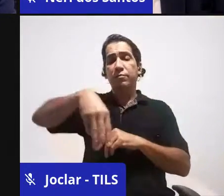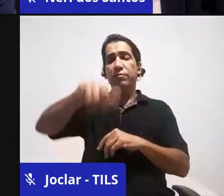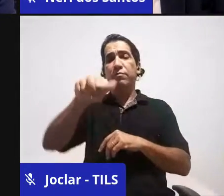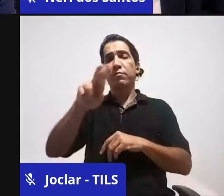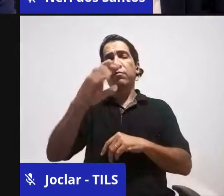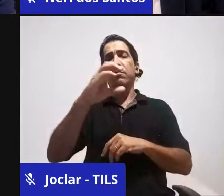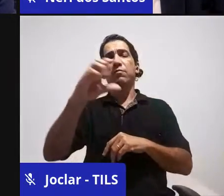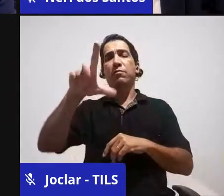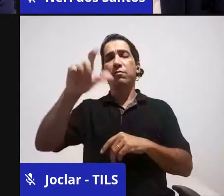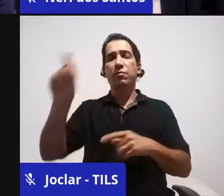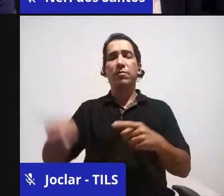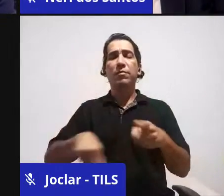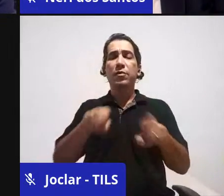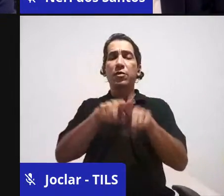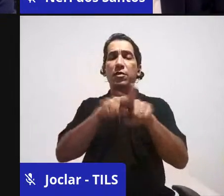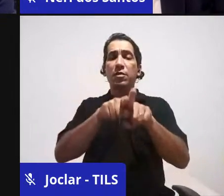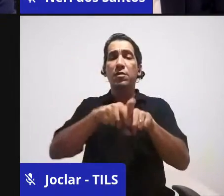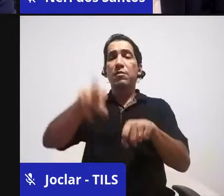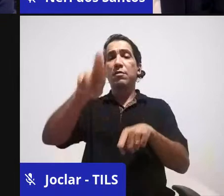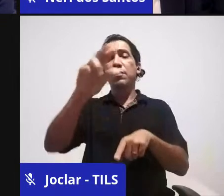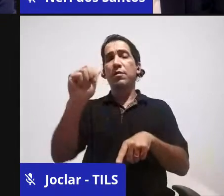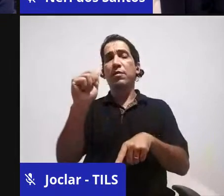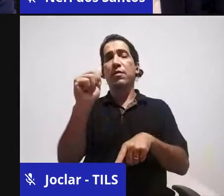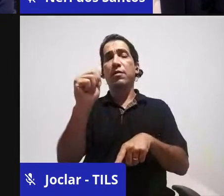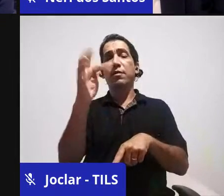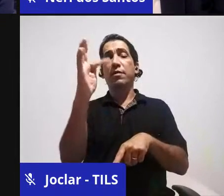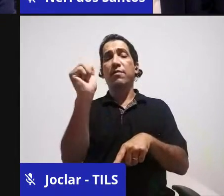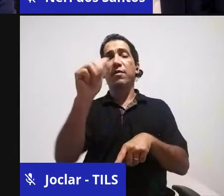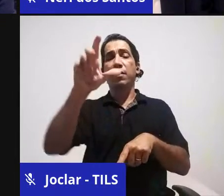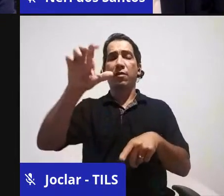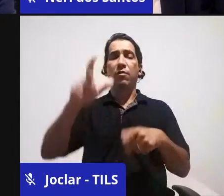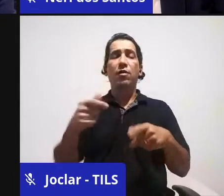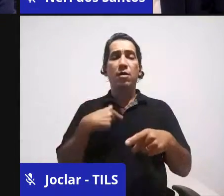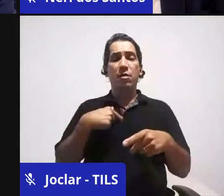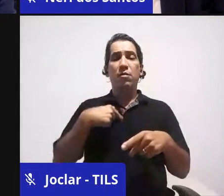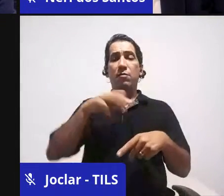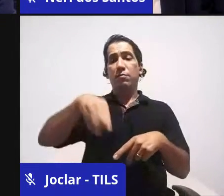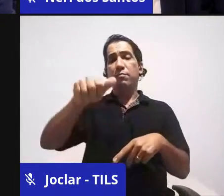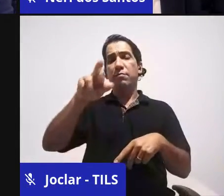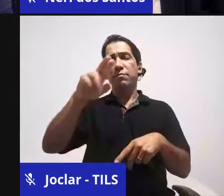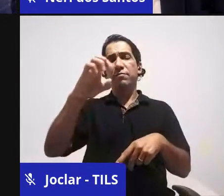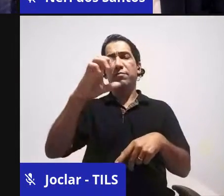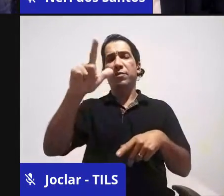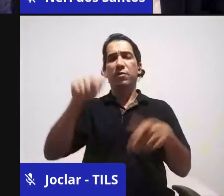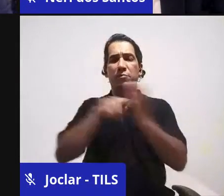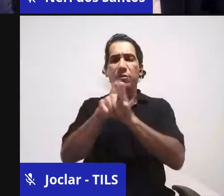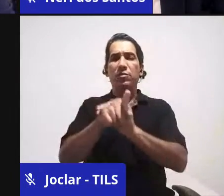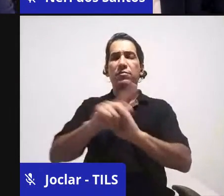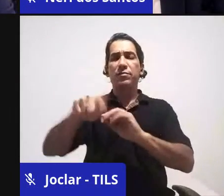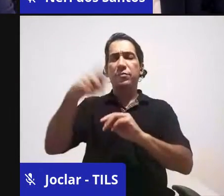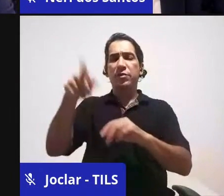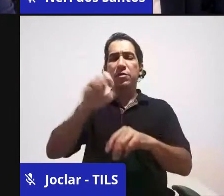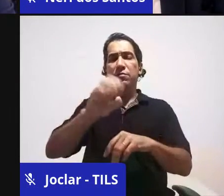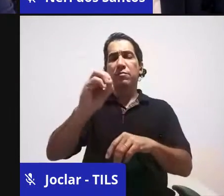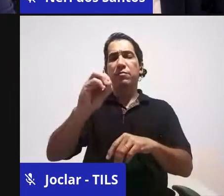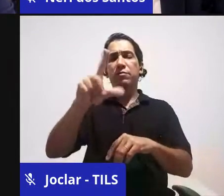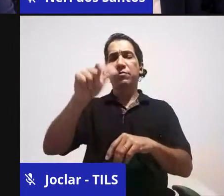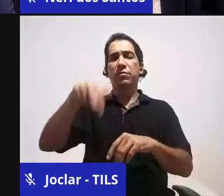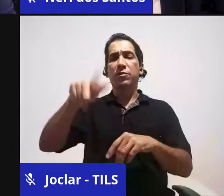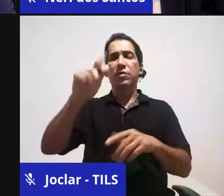fica melhor, depois a Solange faz uma para o Rafael, pode ser, Rafael? Da professora Daniele Autor Filipe, do